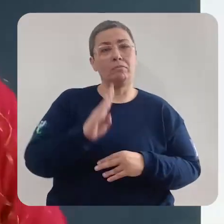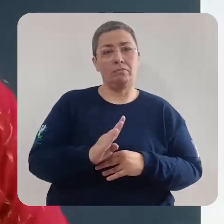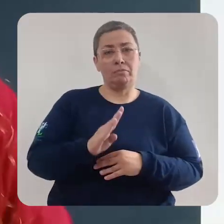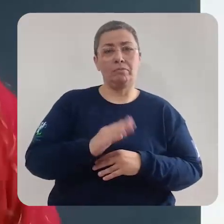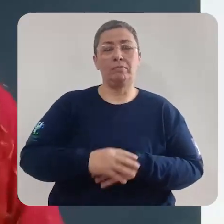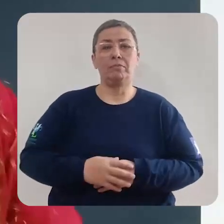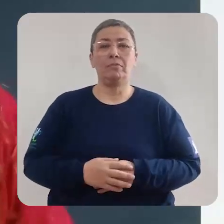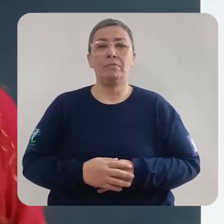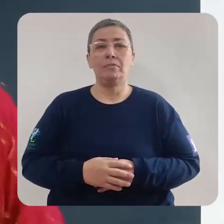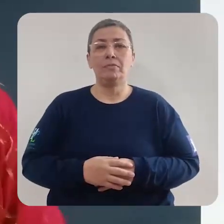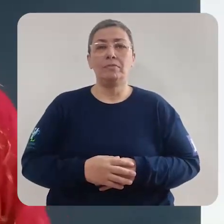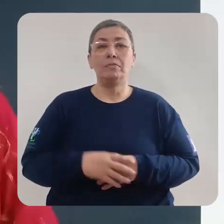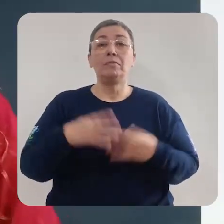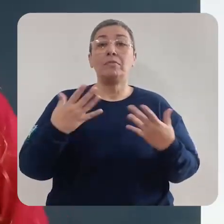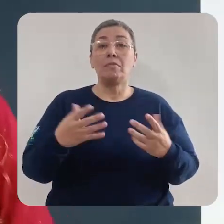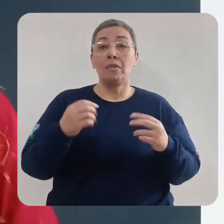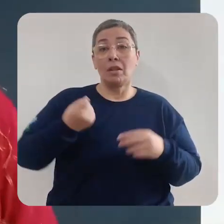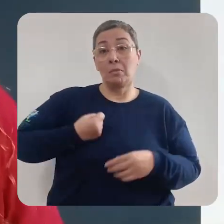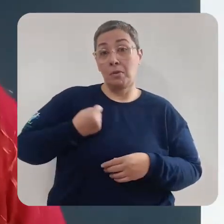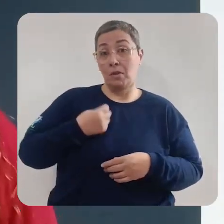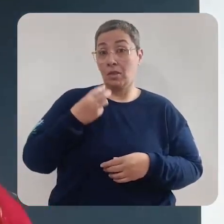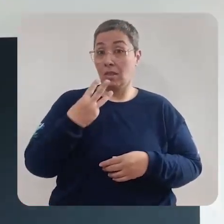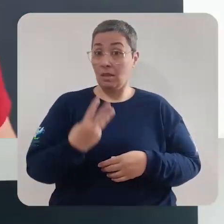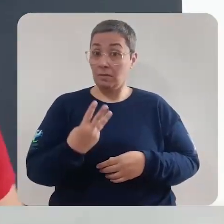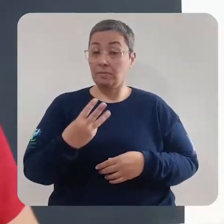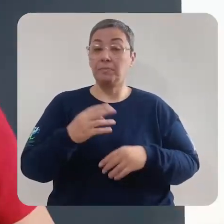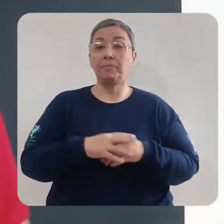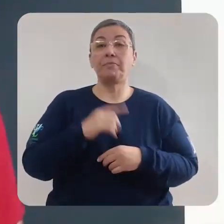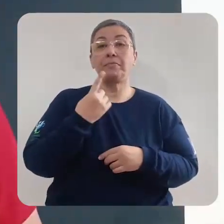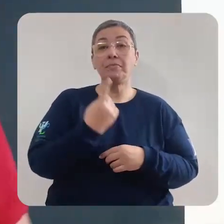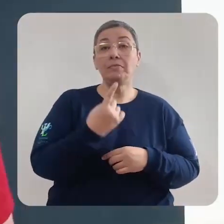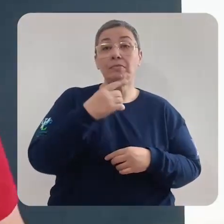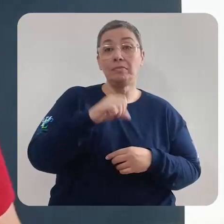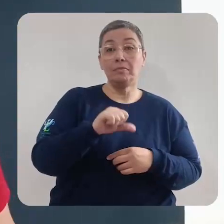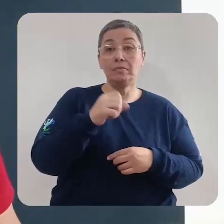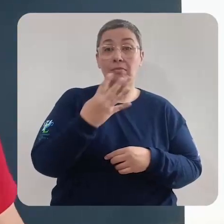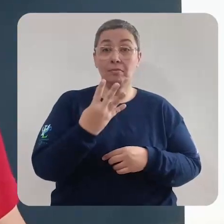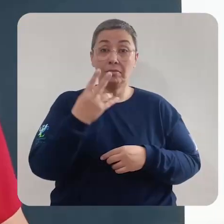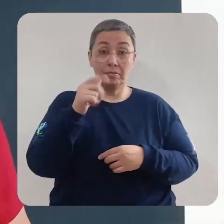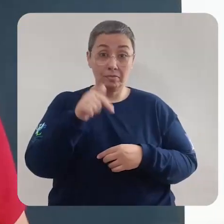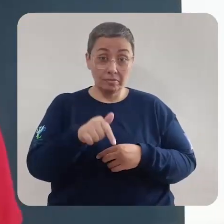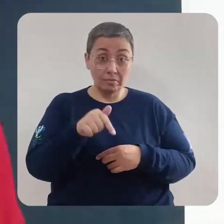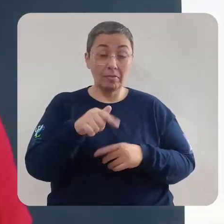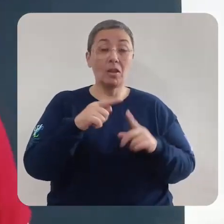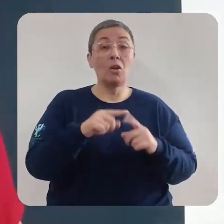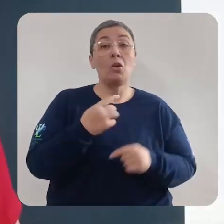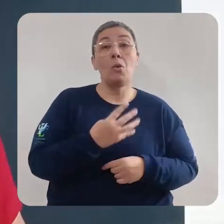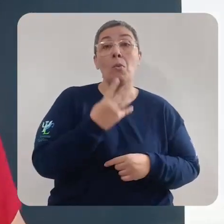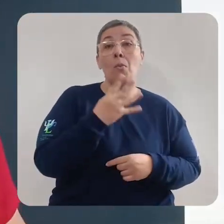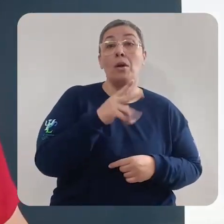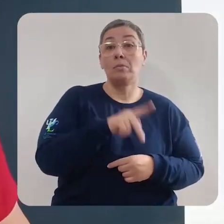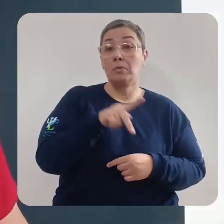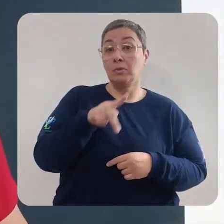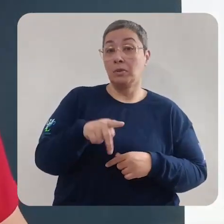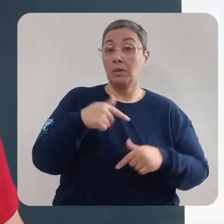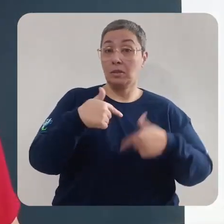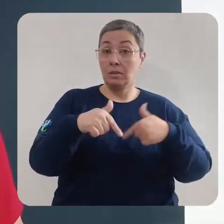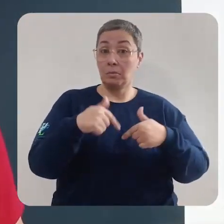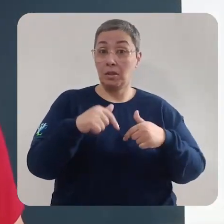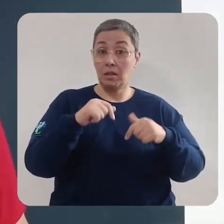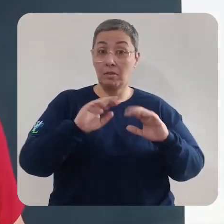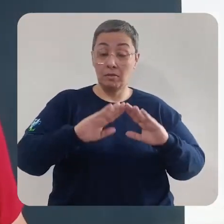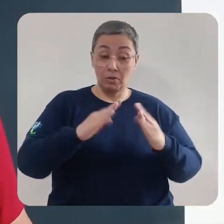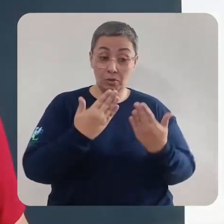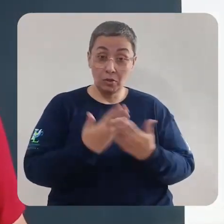professores que habitaram o território nacional. Number 3. Em 1947,